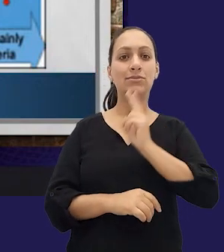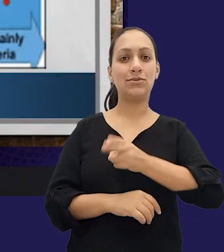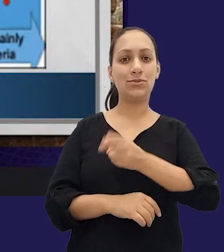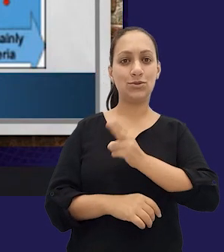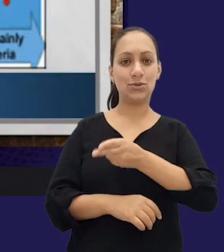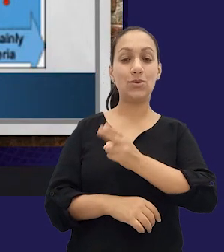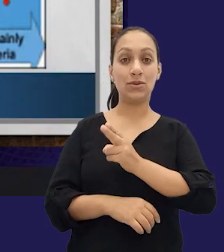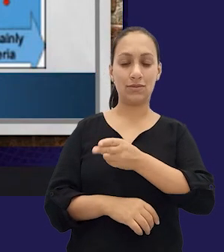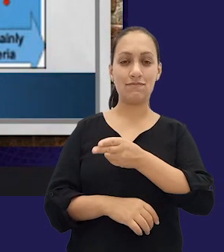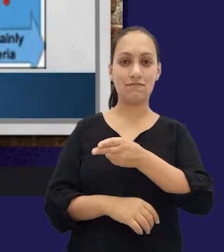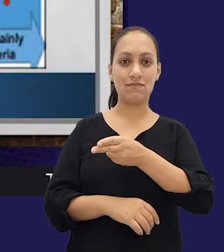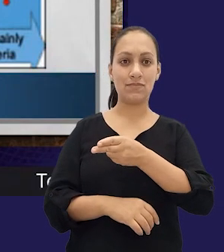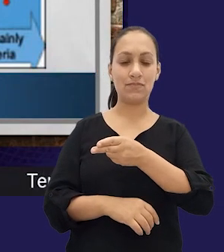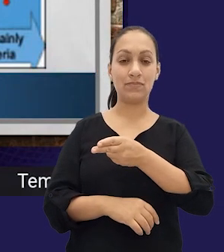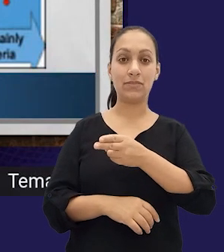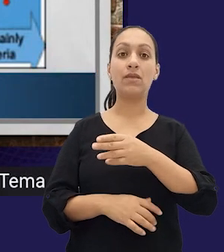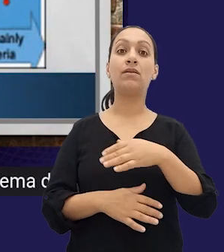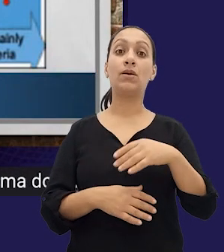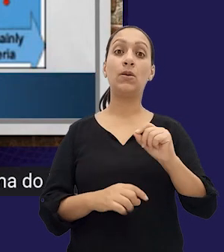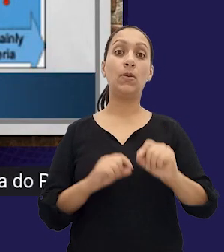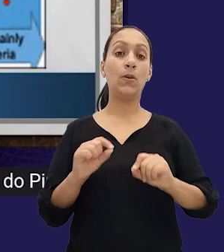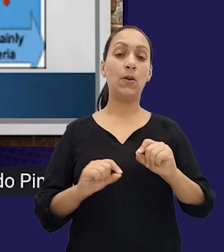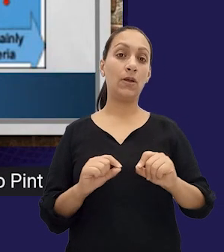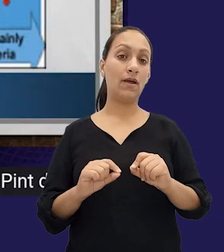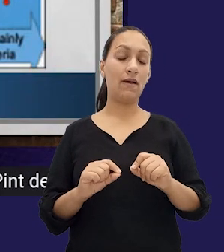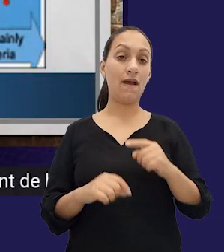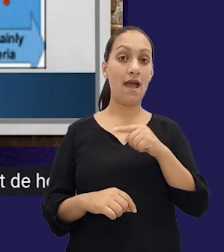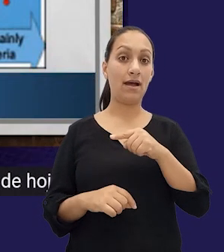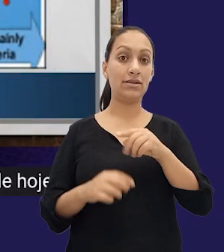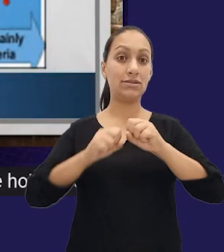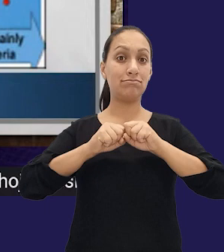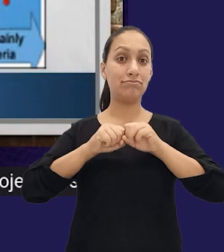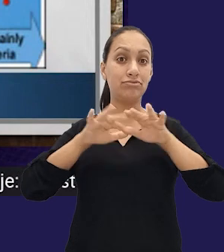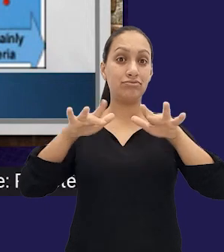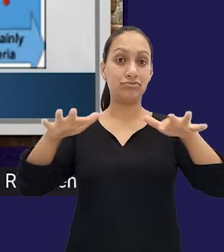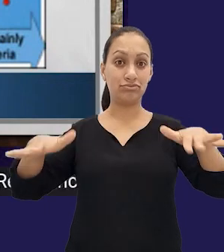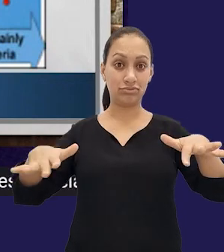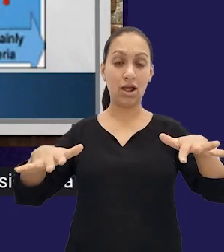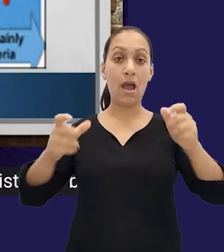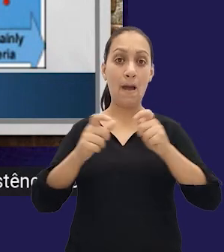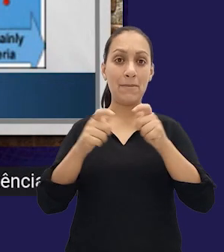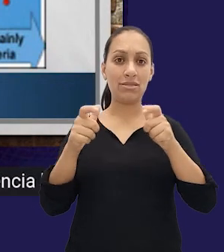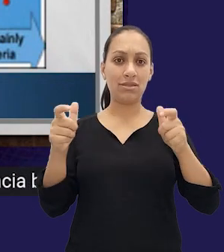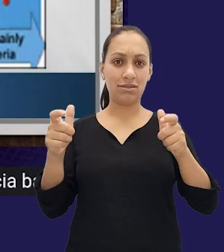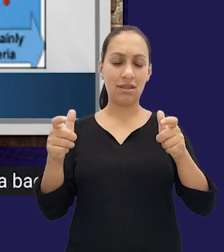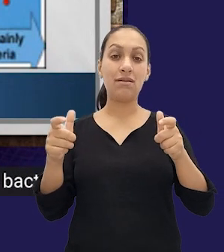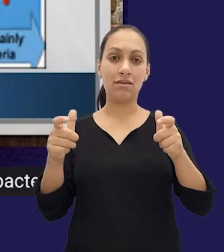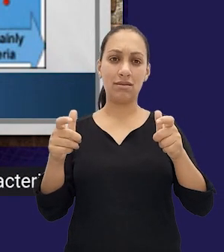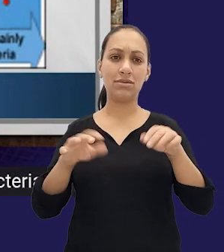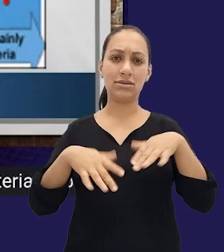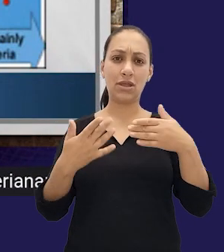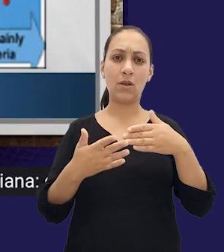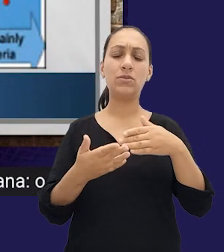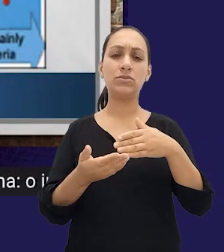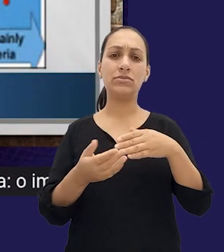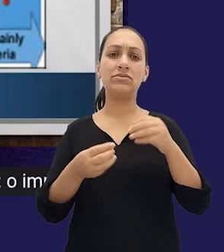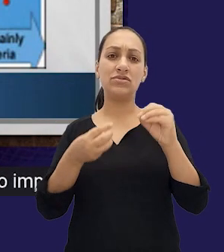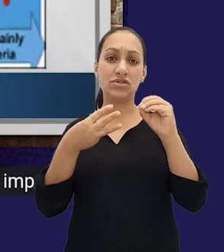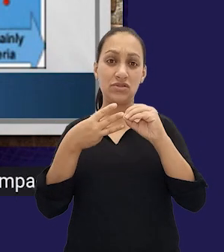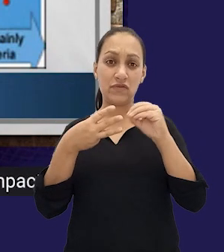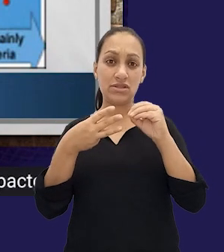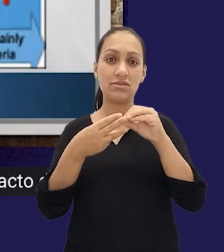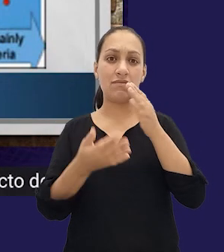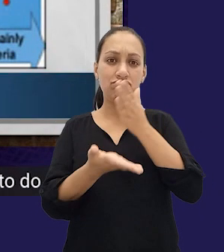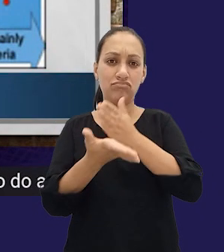viáveis. E, subsequentemente, elas irão se multiplicar, irão fazer ciclos, né, de divisão celular e vão aumentar em